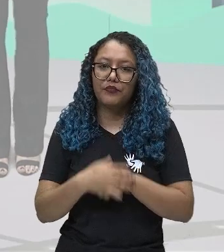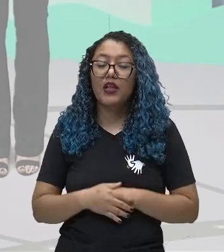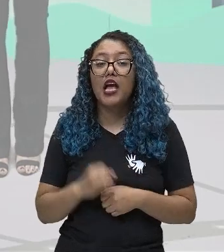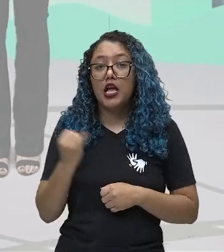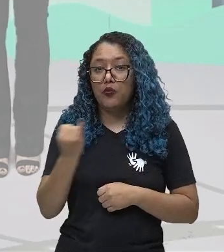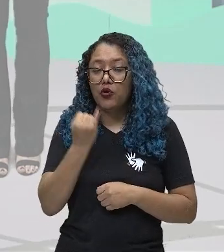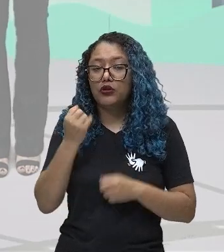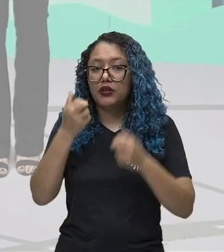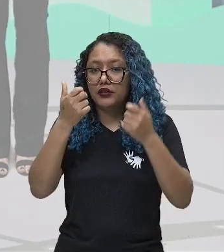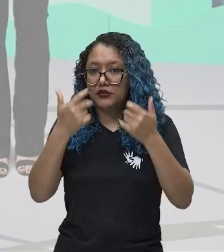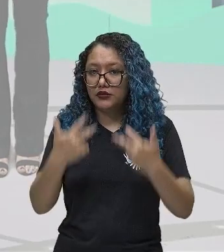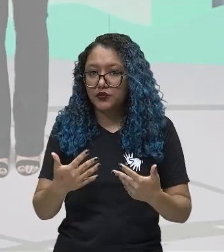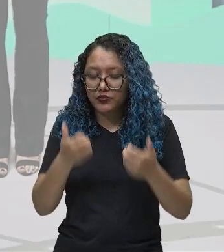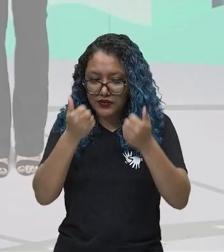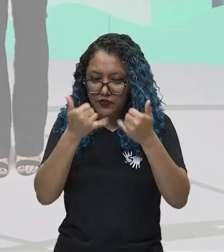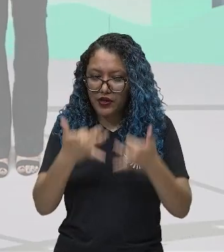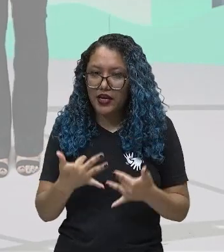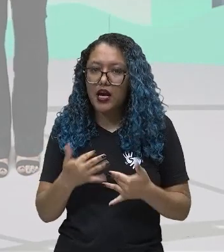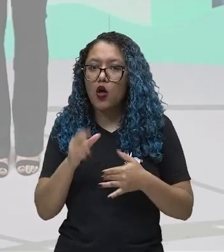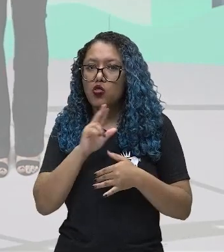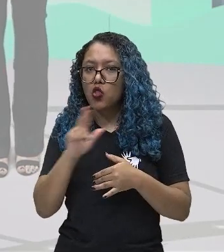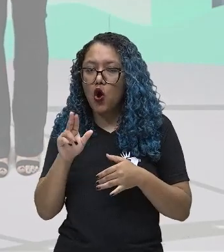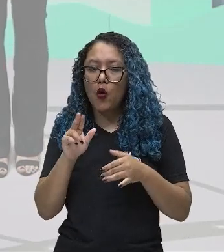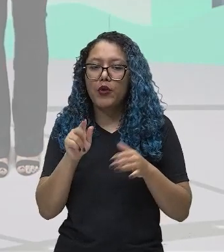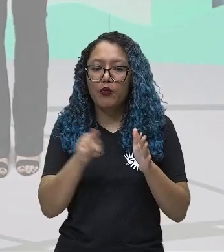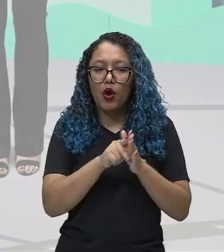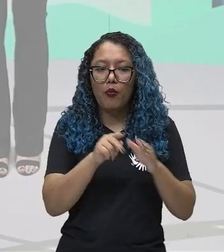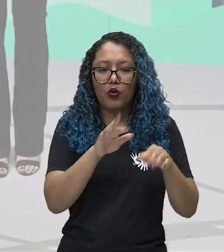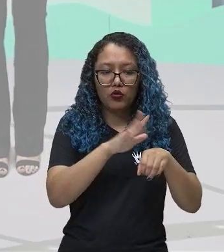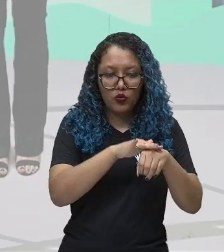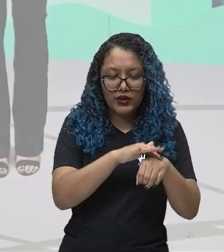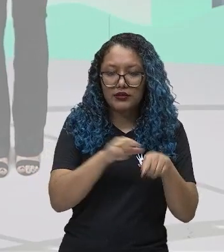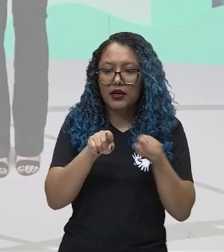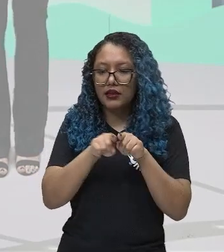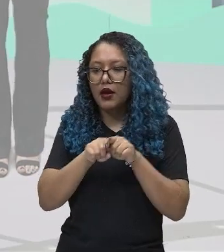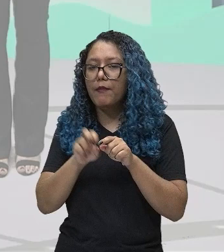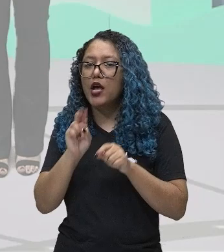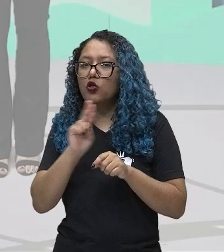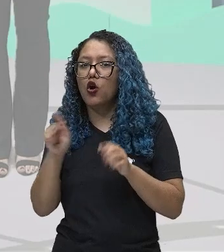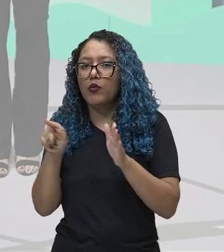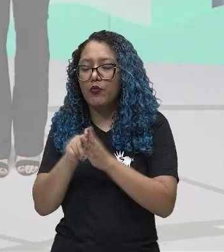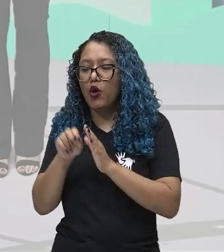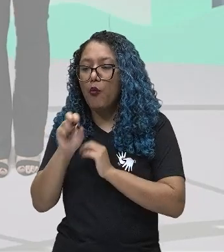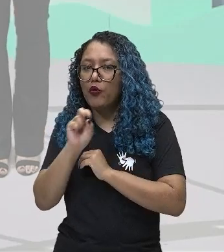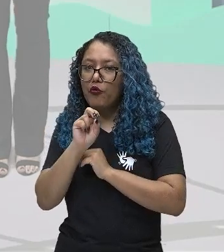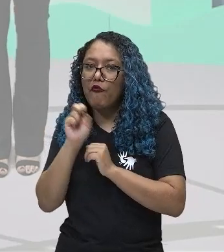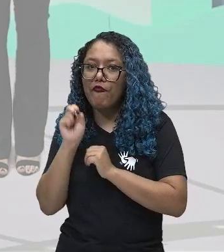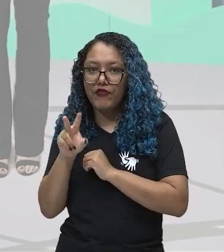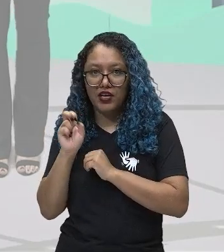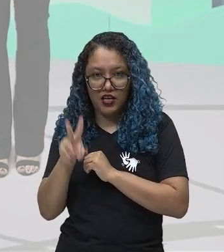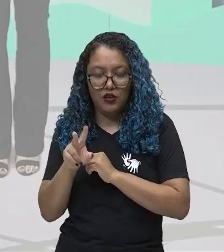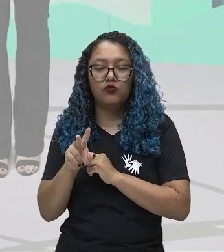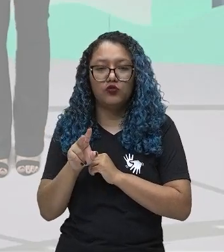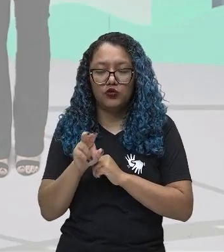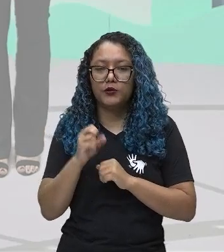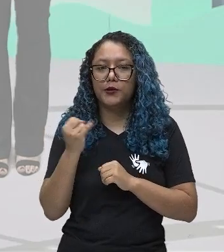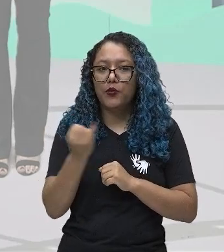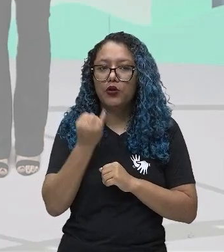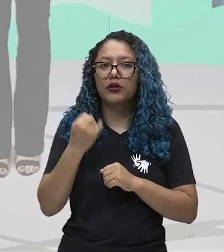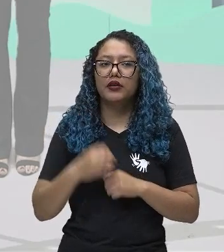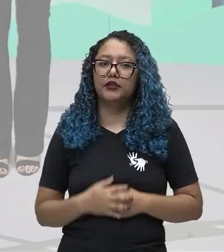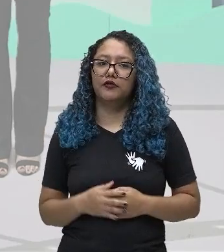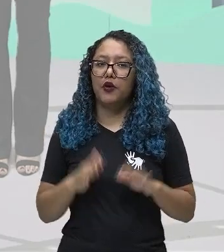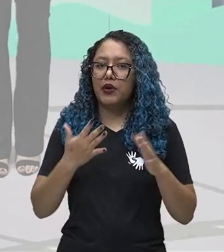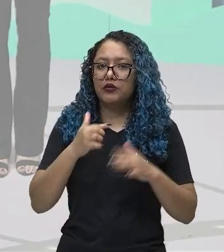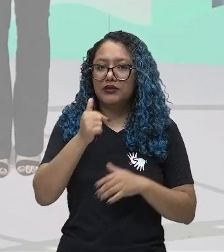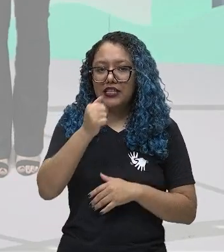diferenciar o nome da doença, que é Covid-19, do vírus causador da doença. E o número de mortes foi de aproximadamente